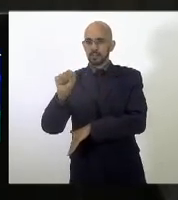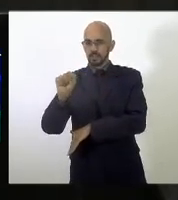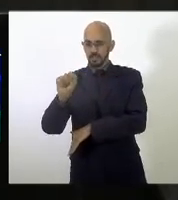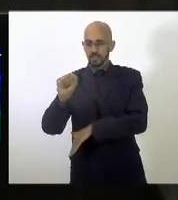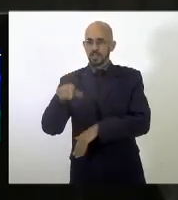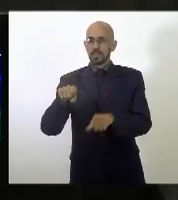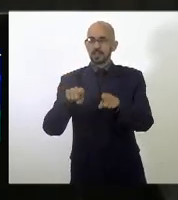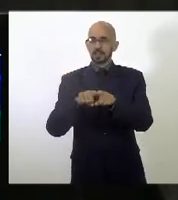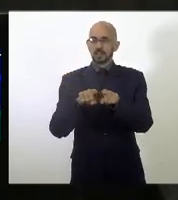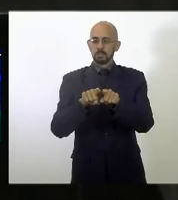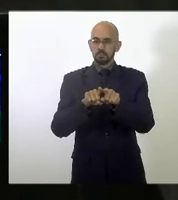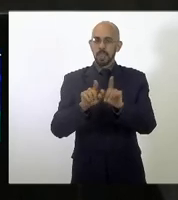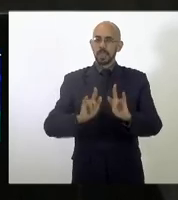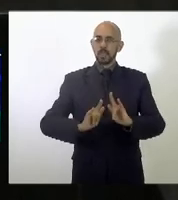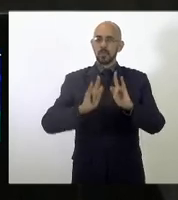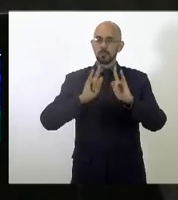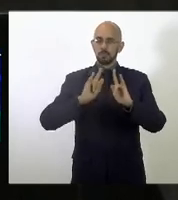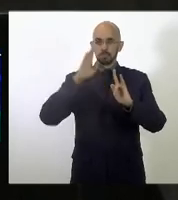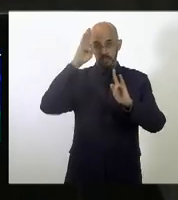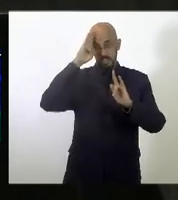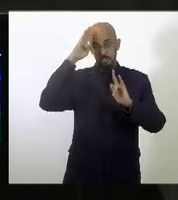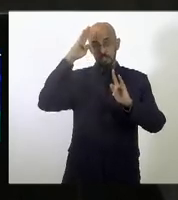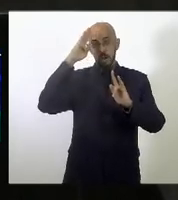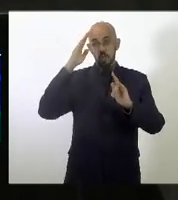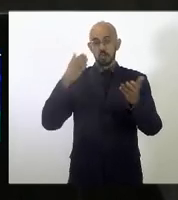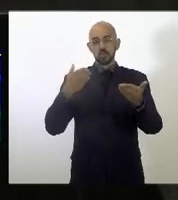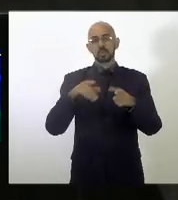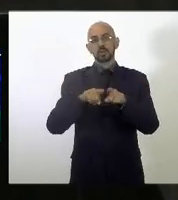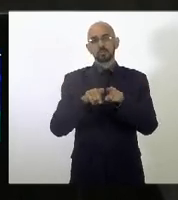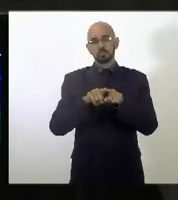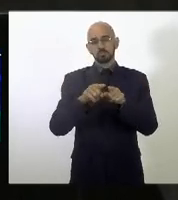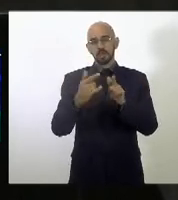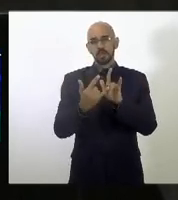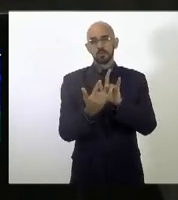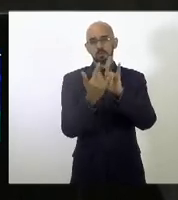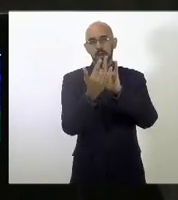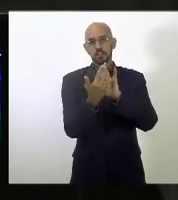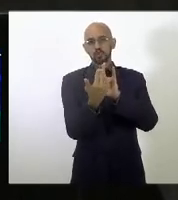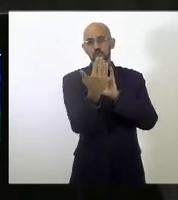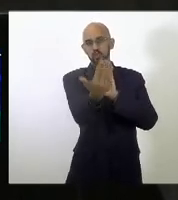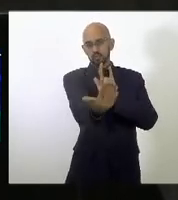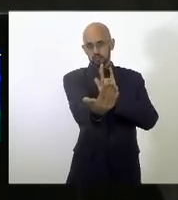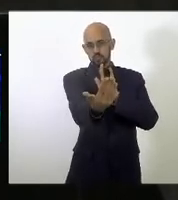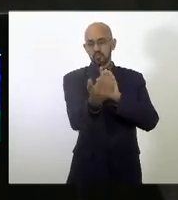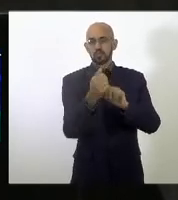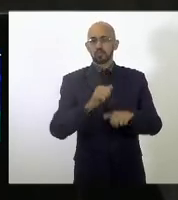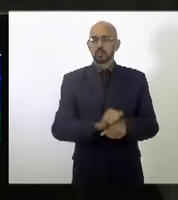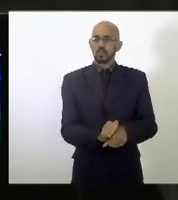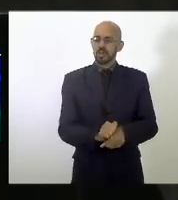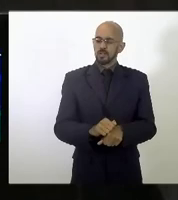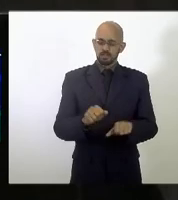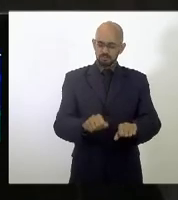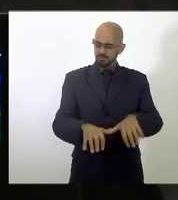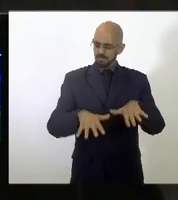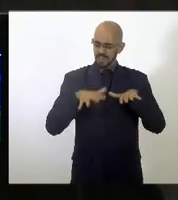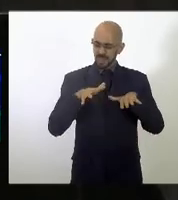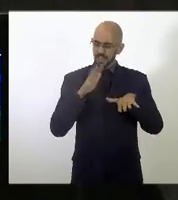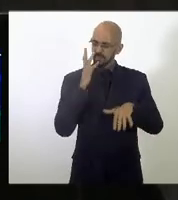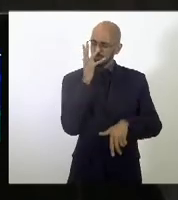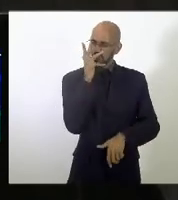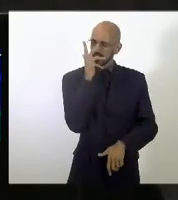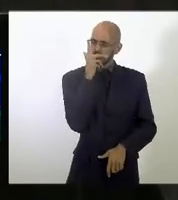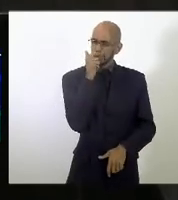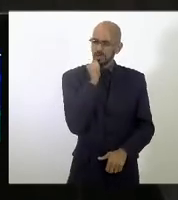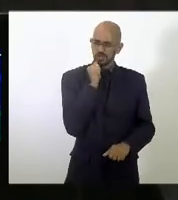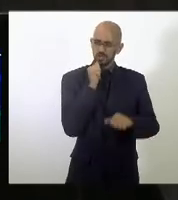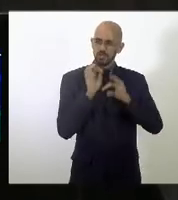E hoje estamos super bem instalados. Esse plenário ficou realmente muito bonito, com